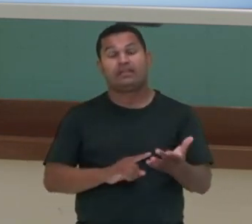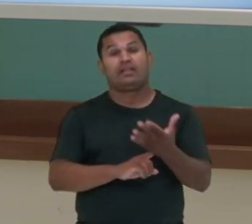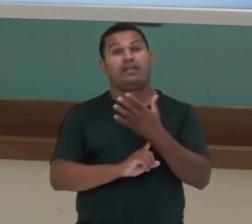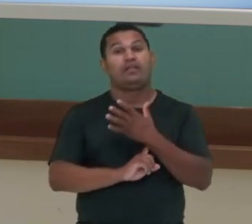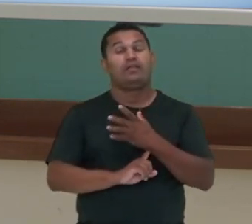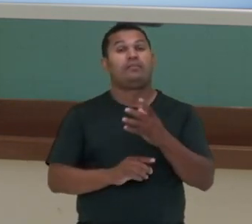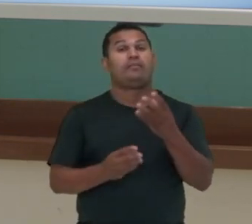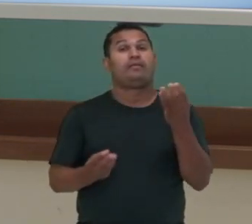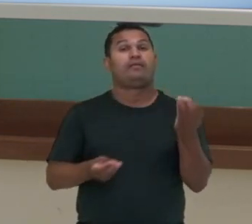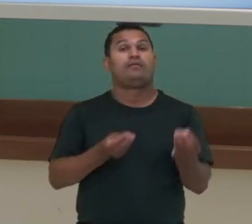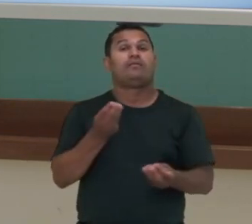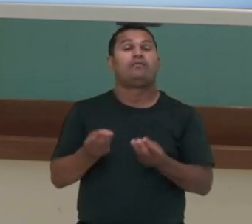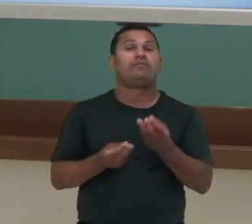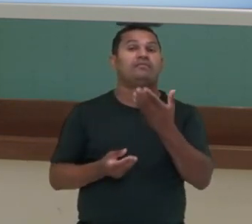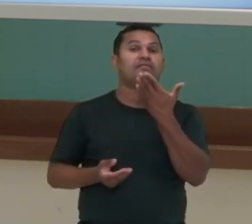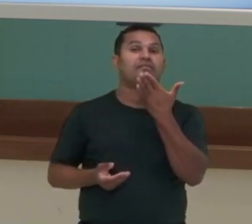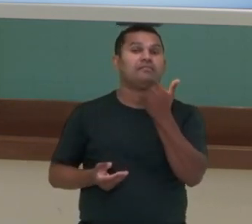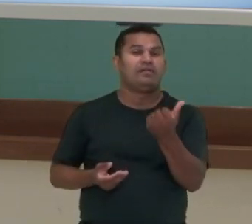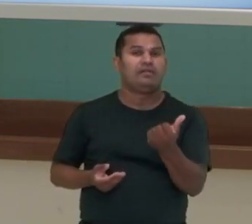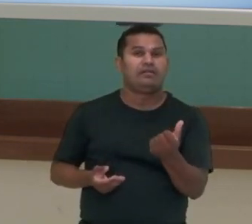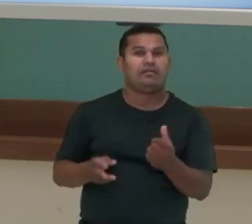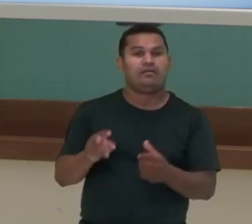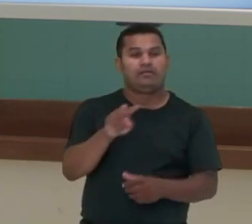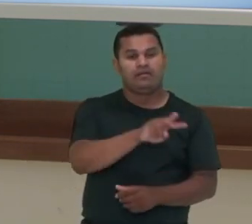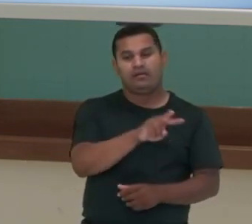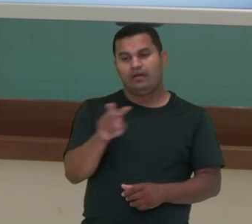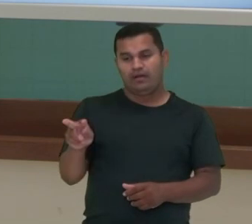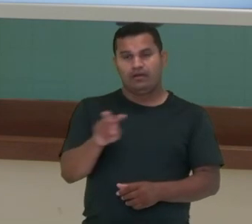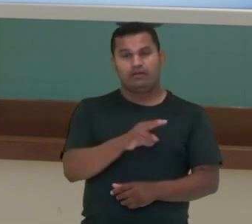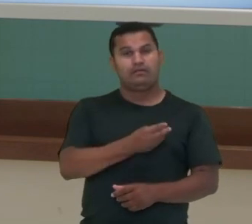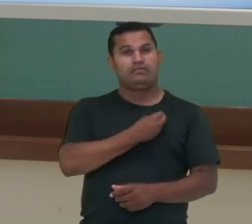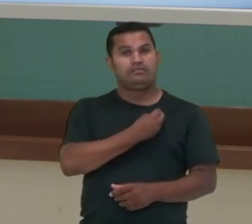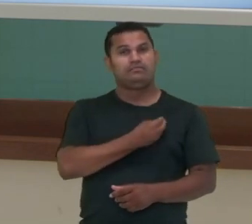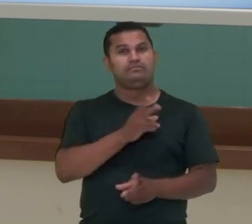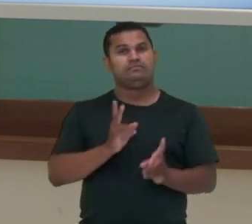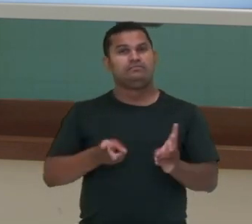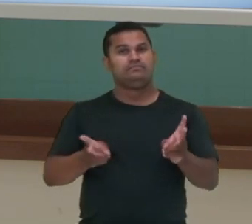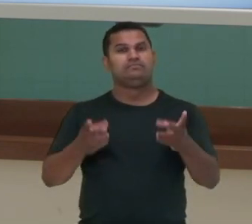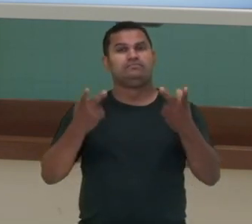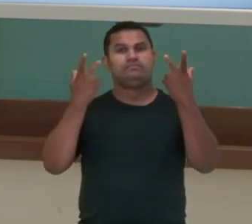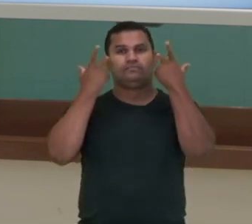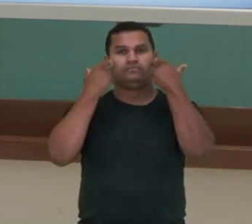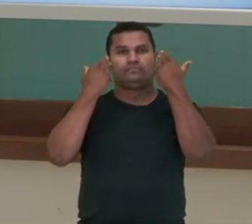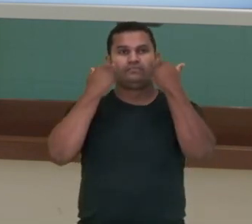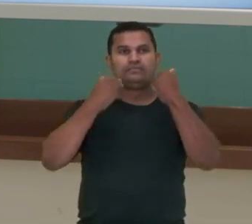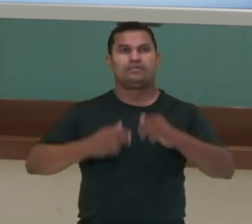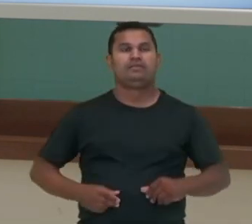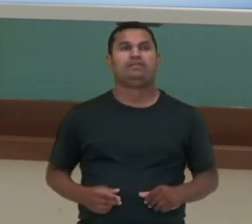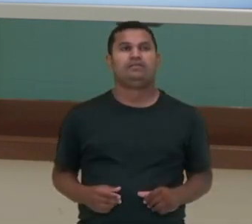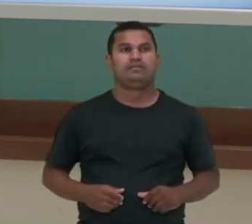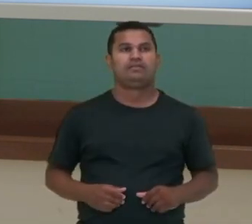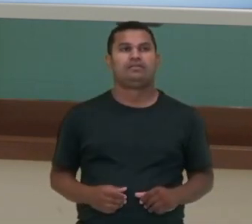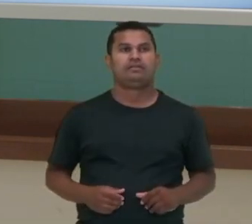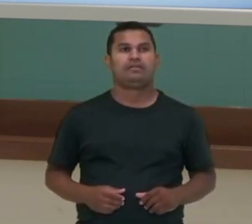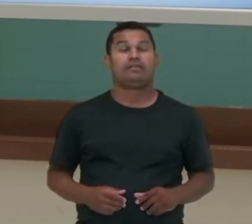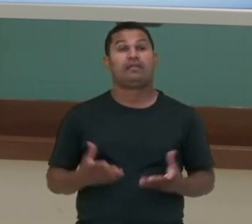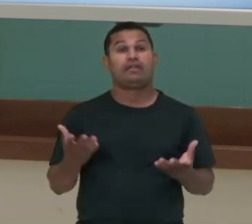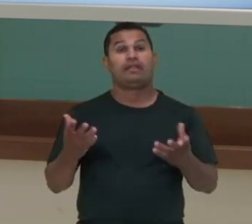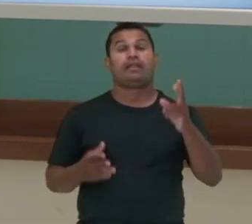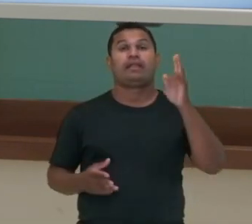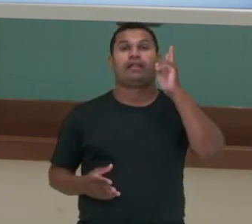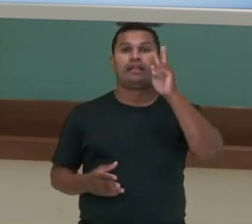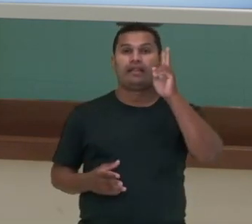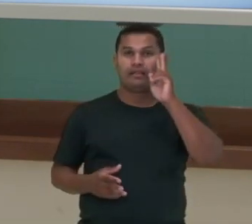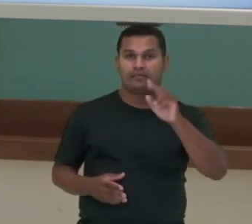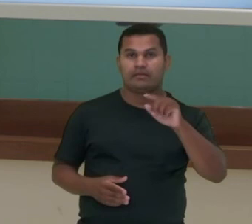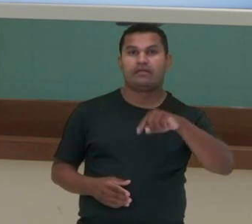homem com o meio ambiente, com o meio natural. Por isso a importância da criação das reservas da biosfera. E aí, relembrando um pouquinho o que a